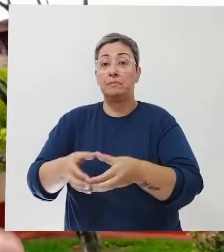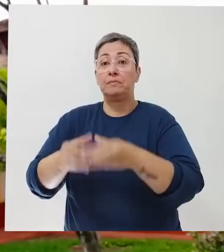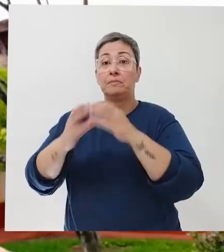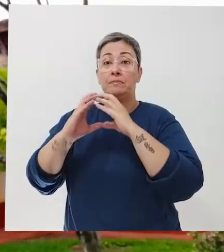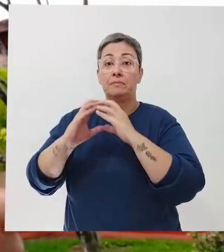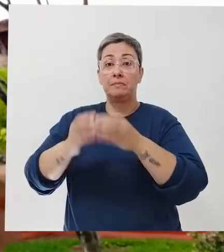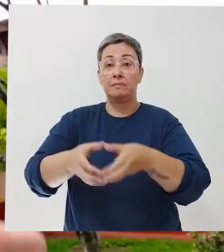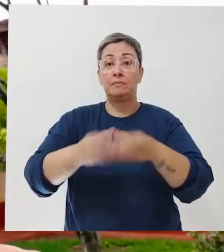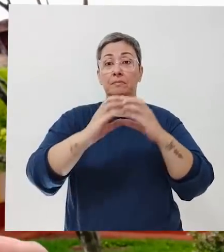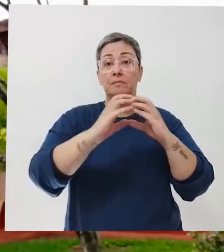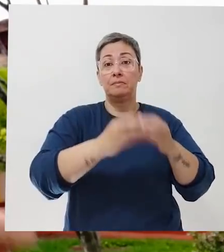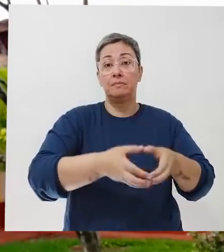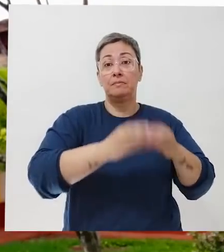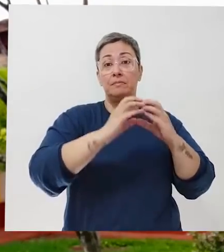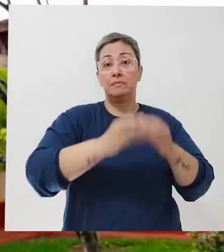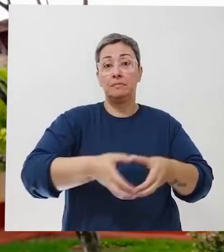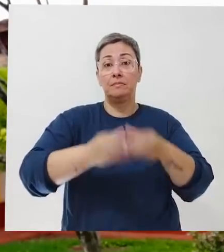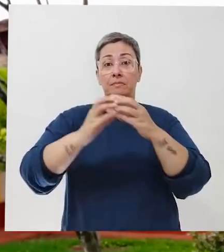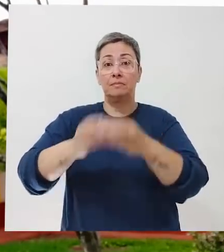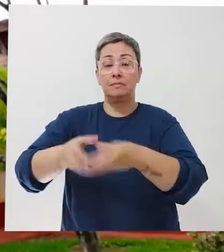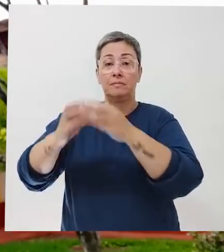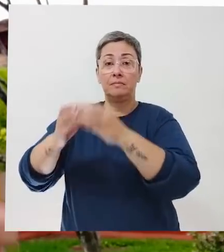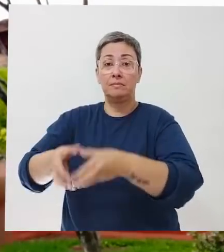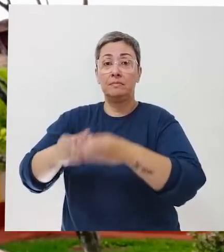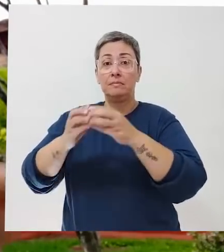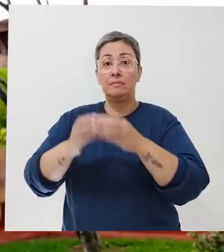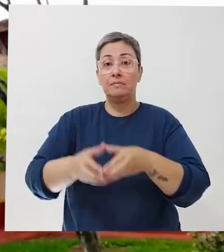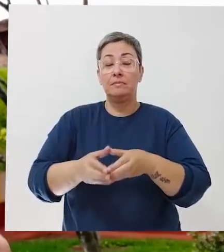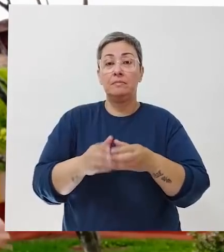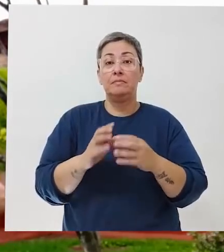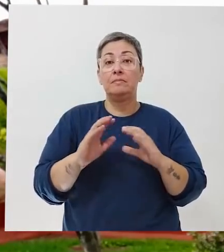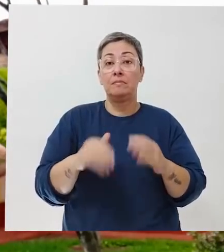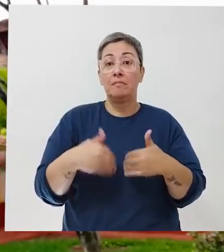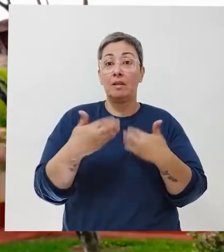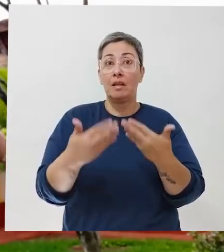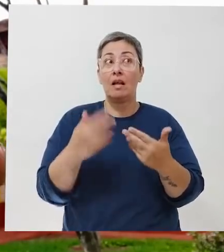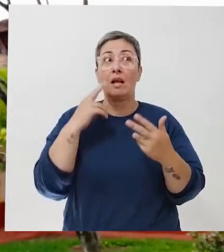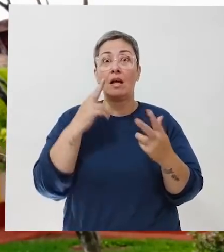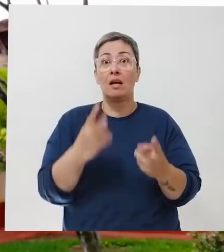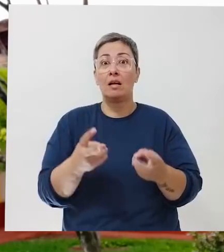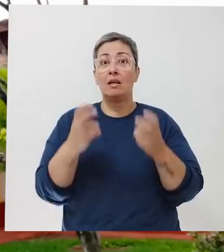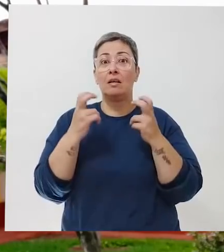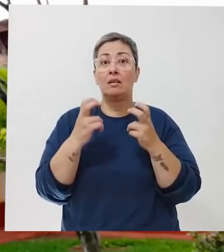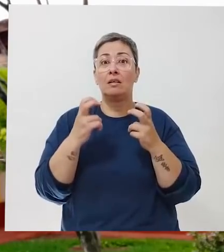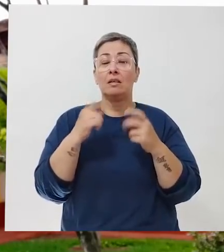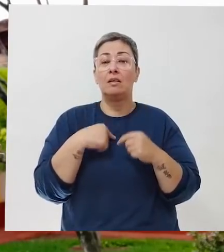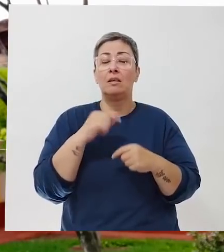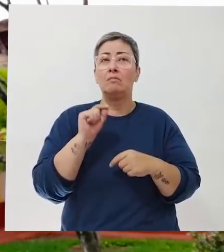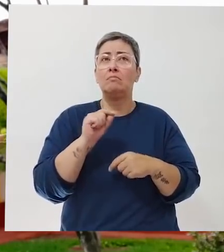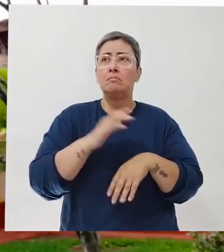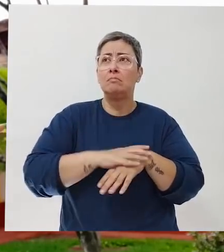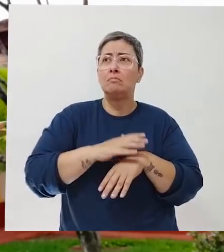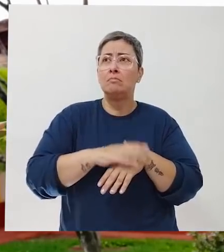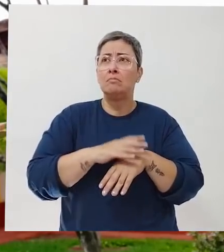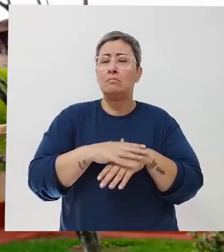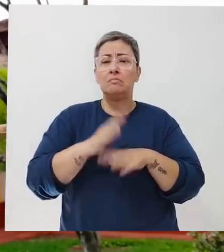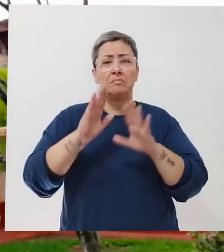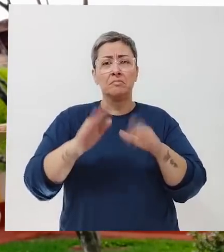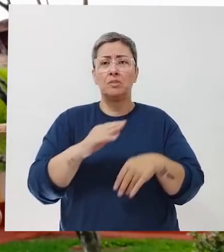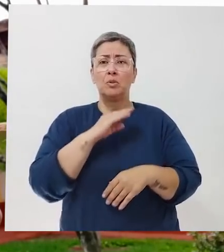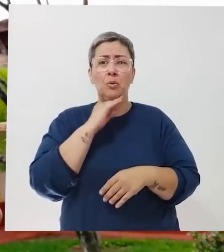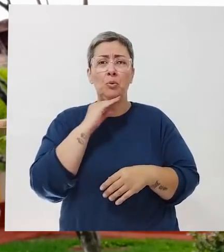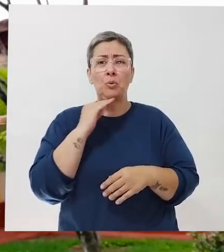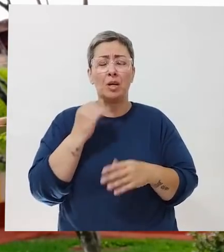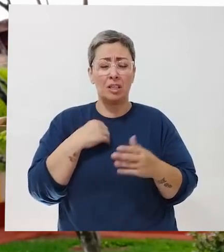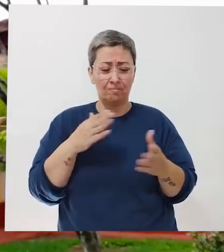pra lá e pra cá e pra lá e pra cá, até que percebeu que ela